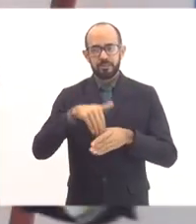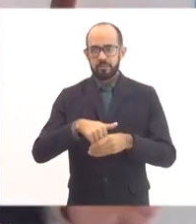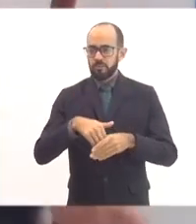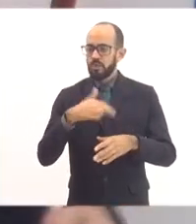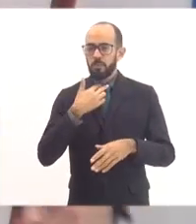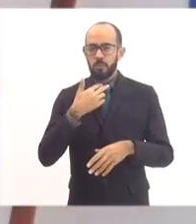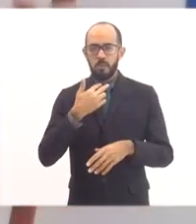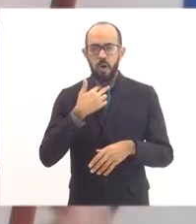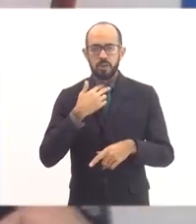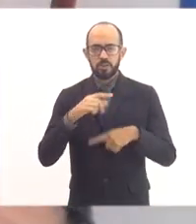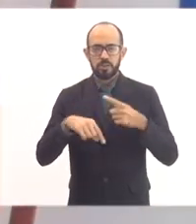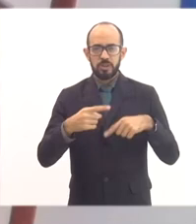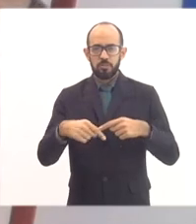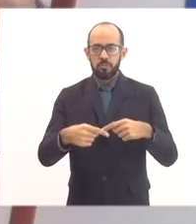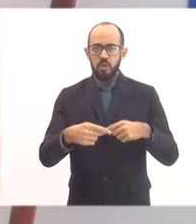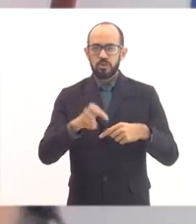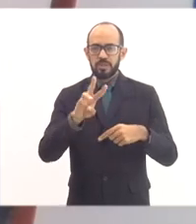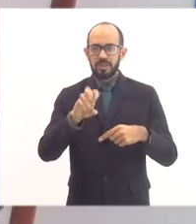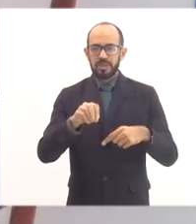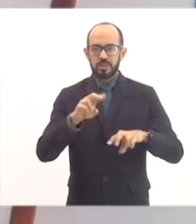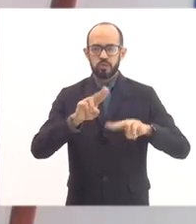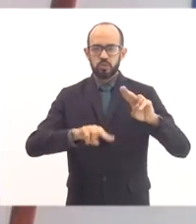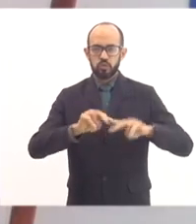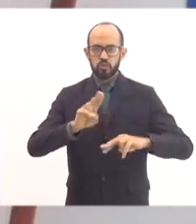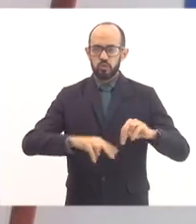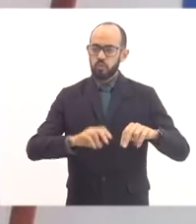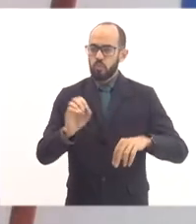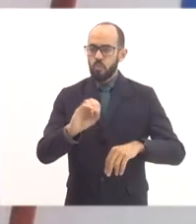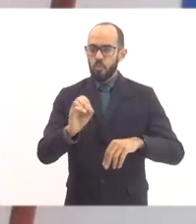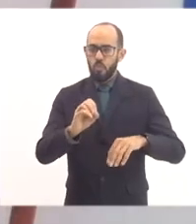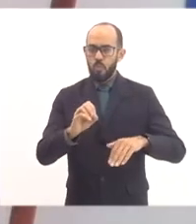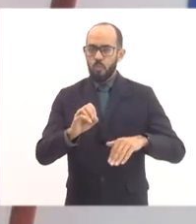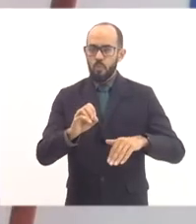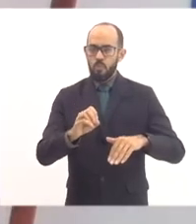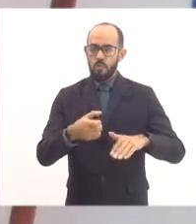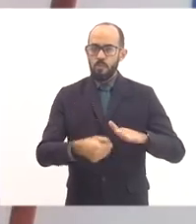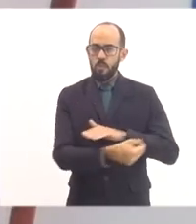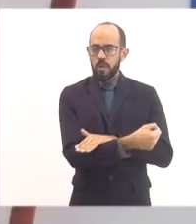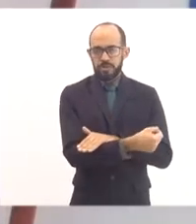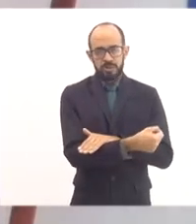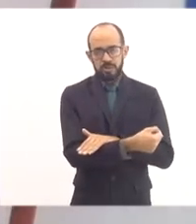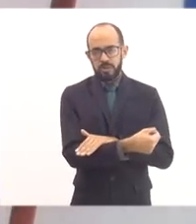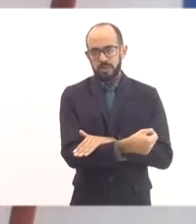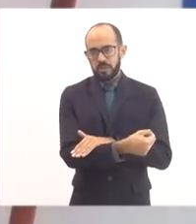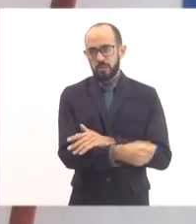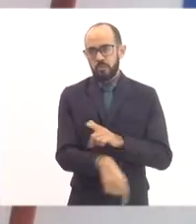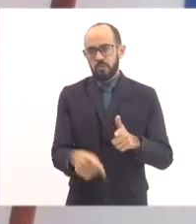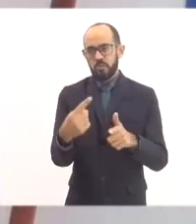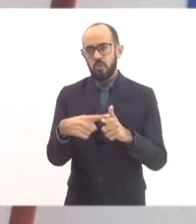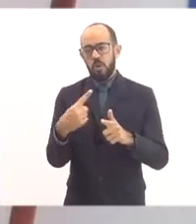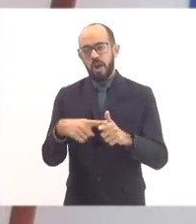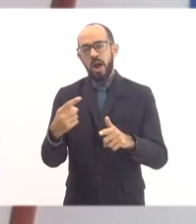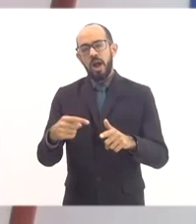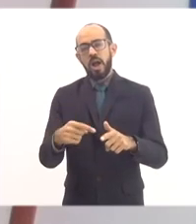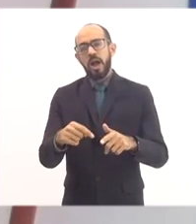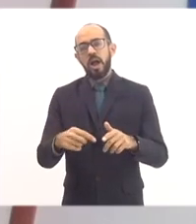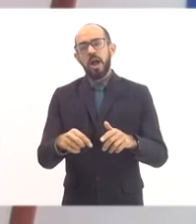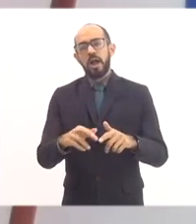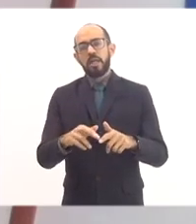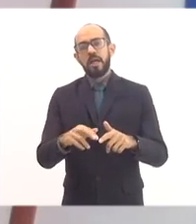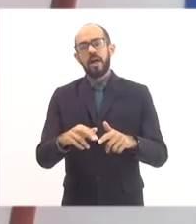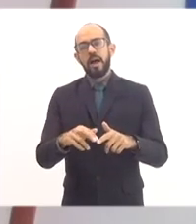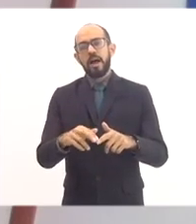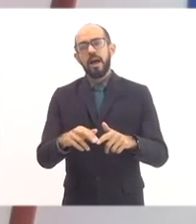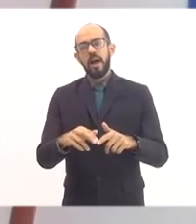Brasil nenhuma posse, nenhum chamamento, nenhuma nomeação, ainda que em cargo de comissão, porque esbarra na legislação eleitoral.